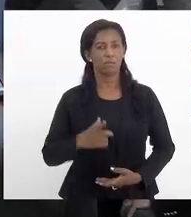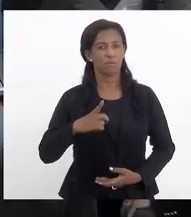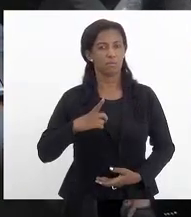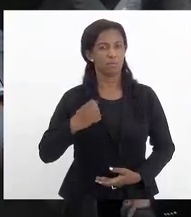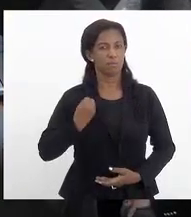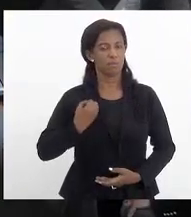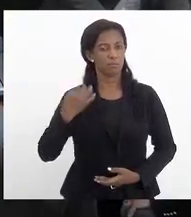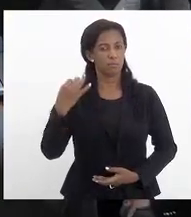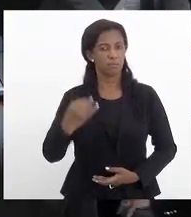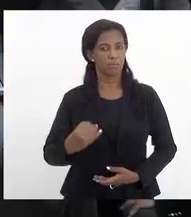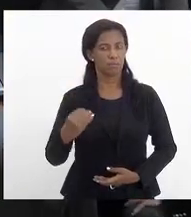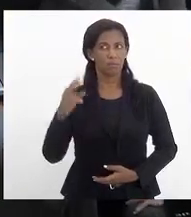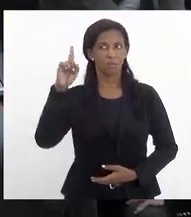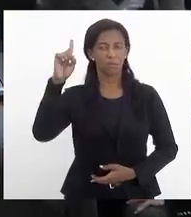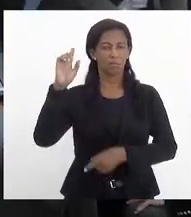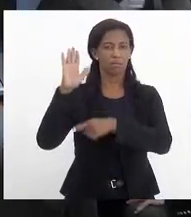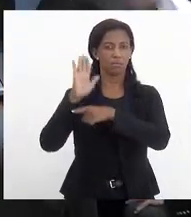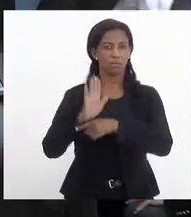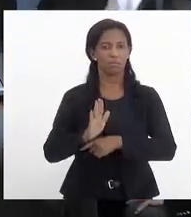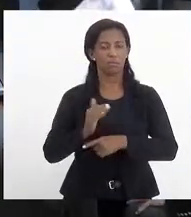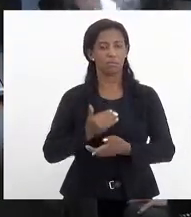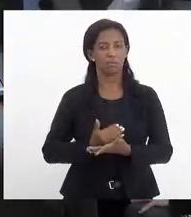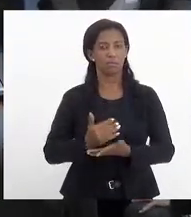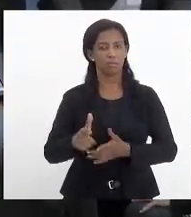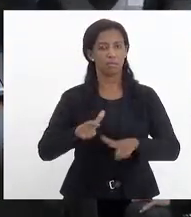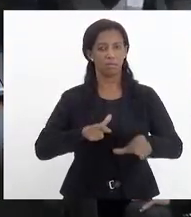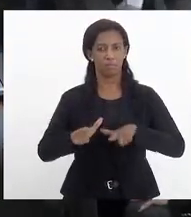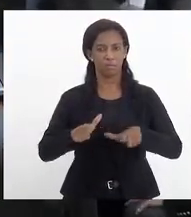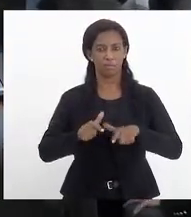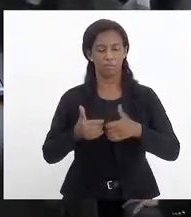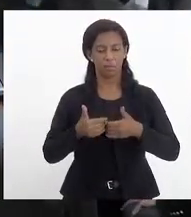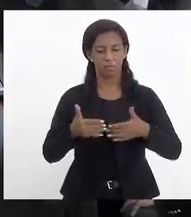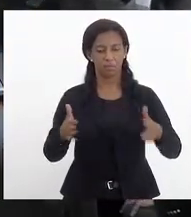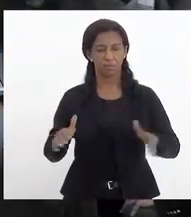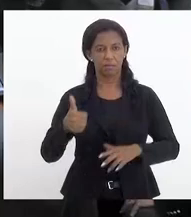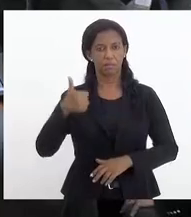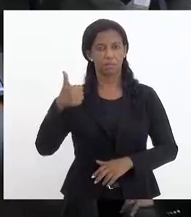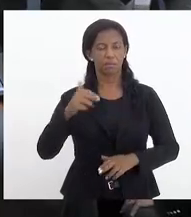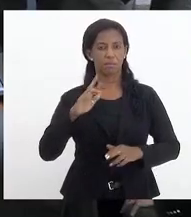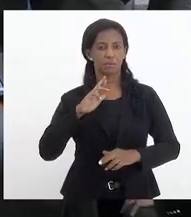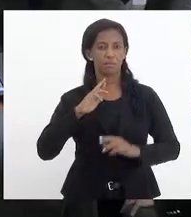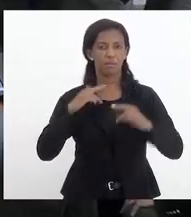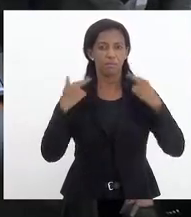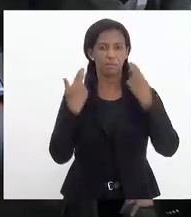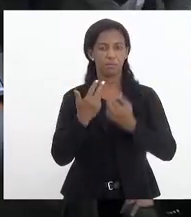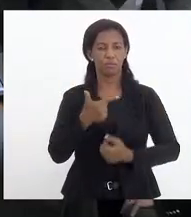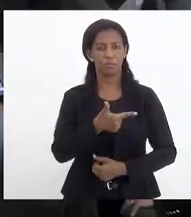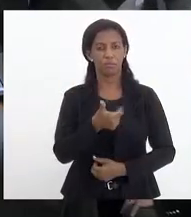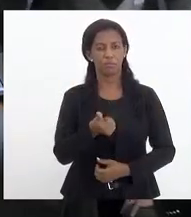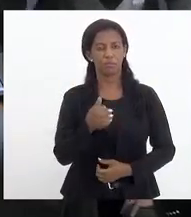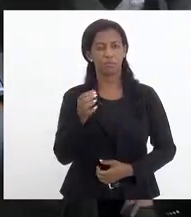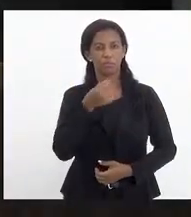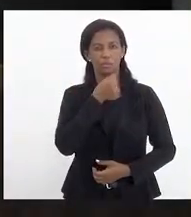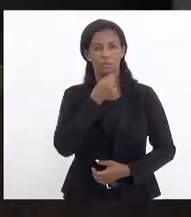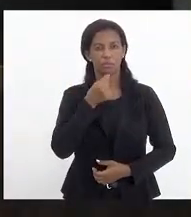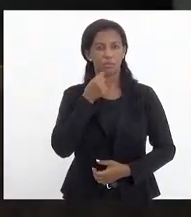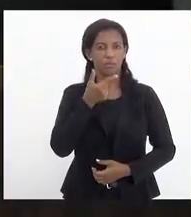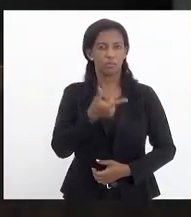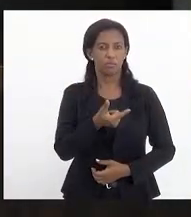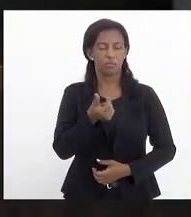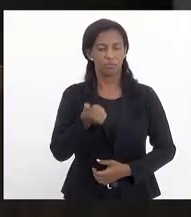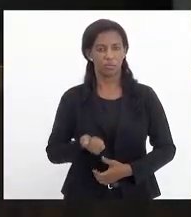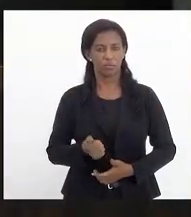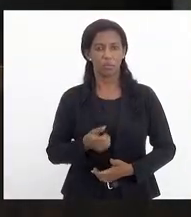Havendo o número legal sobre a proteção de Deus, iniciamos os nossos trabalhos. Está aberta a primeira sessão extraordinária do dia 21 de setembro de